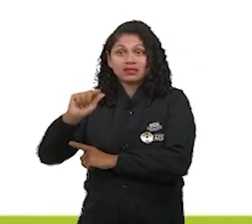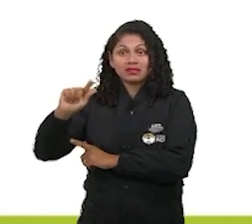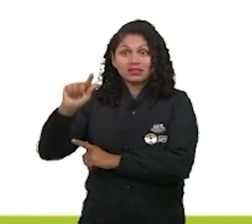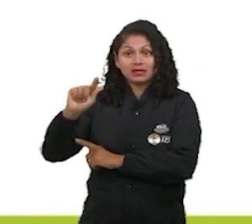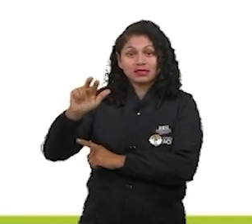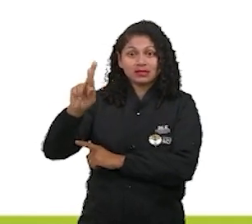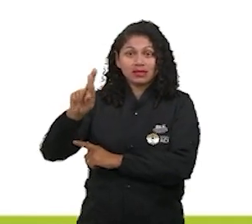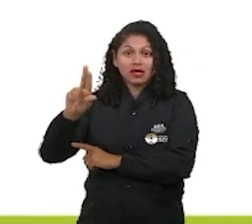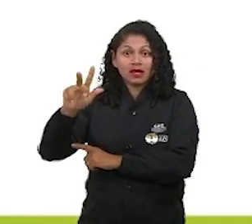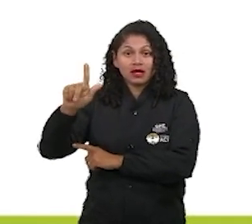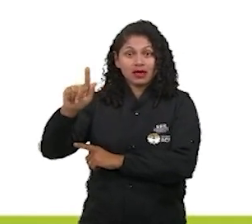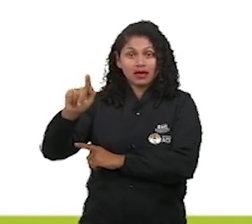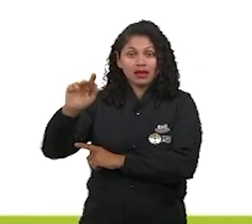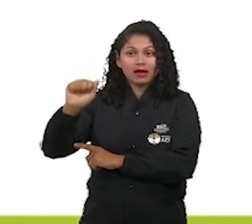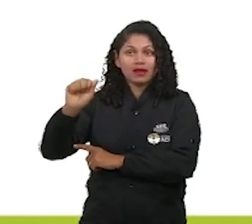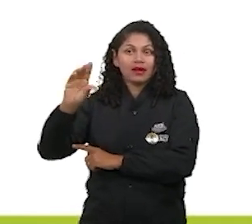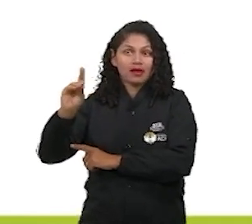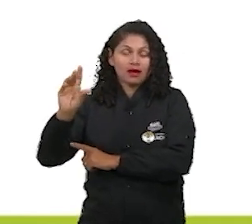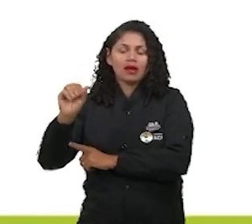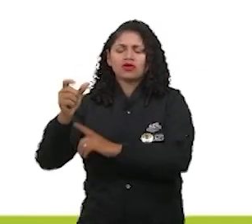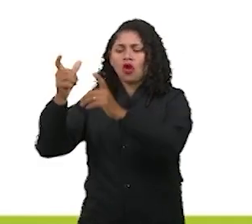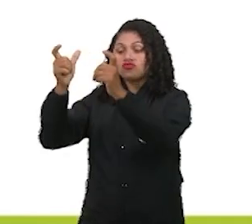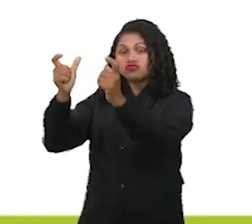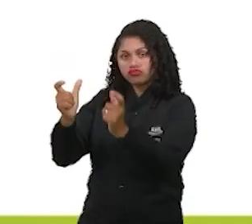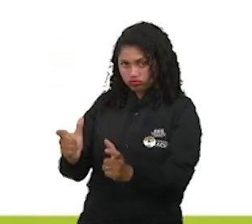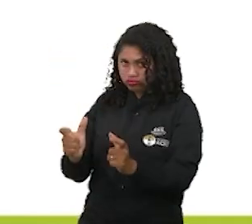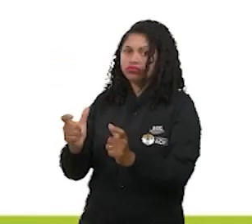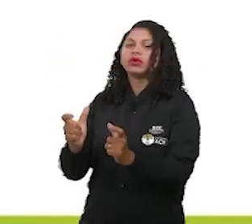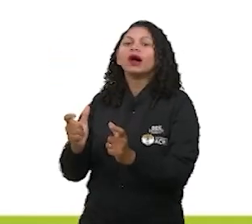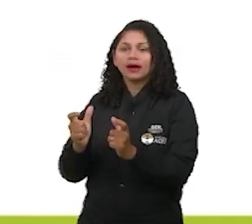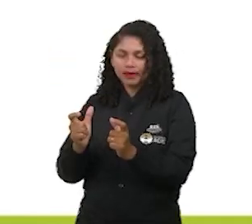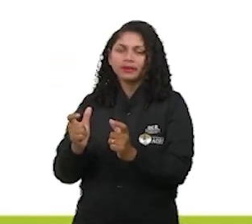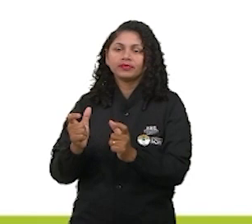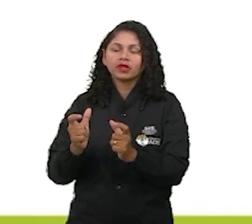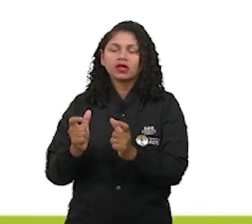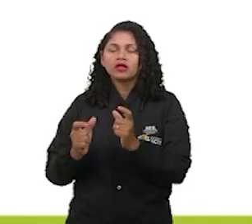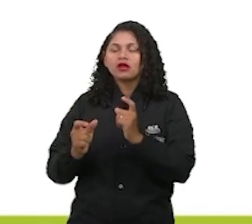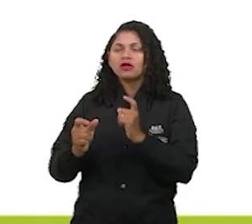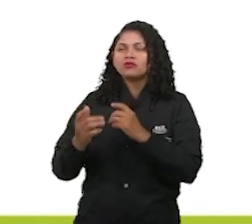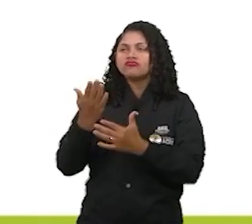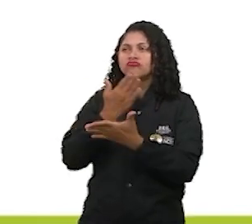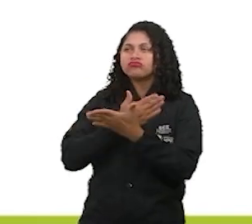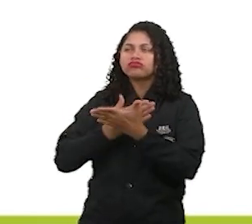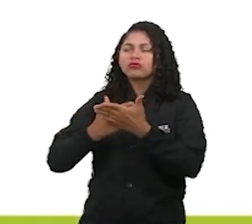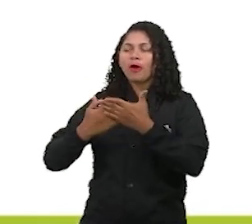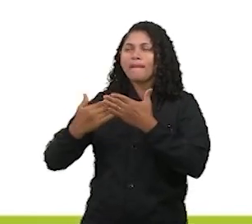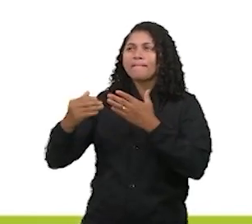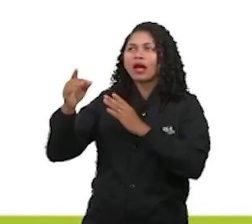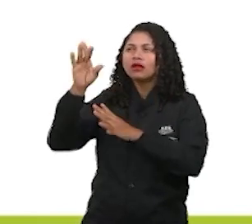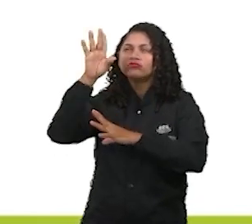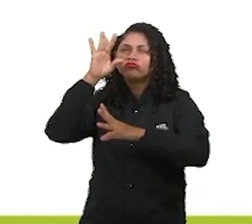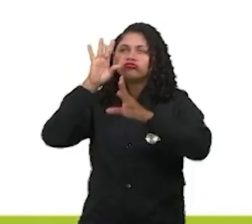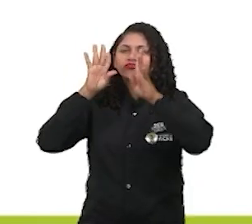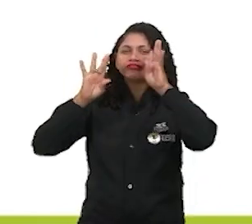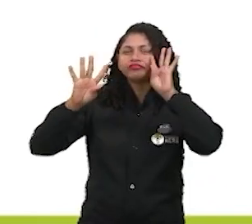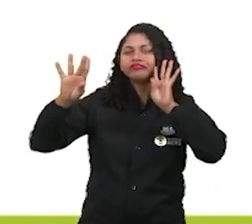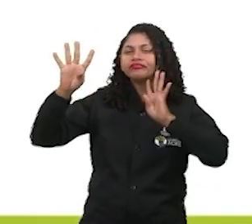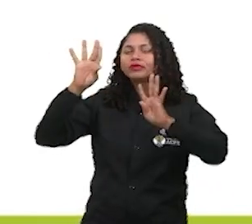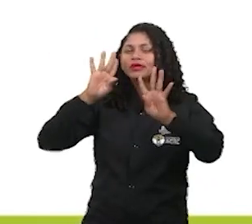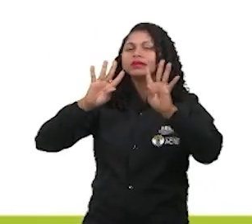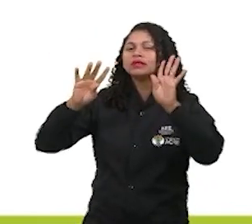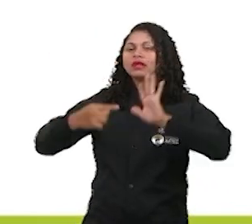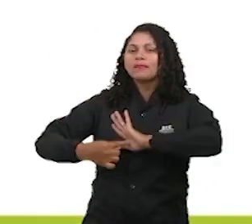pensamentos, né? Ele inventa ali um lugar e ele começa a idealizar coisas e trata justamente nesse